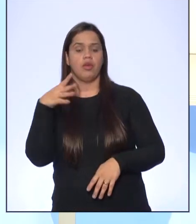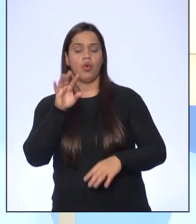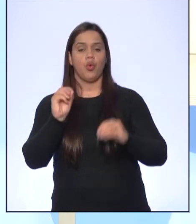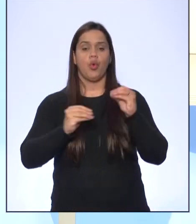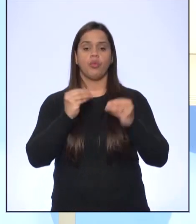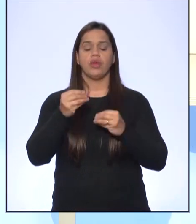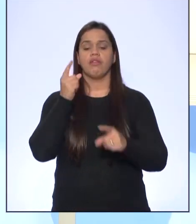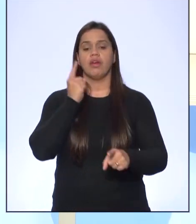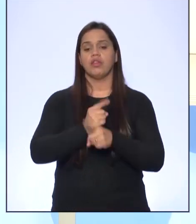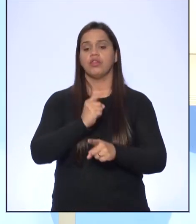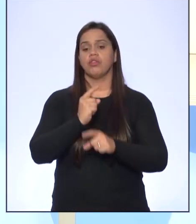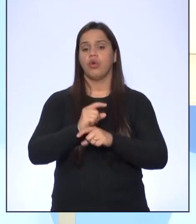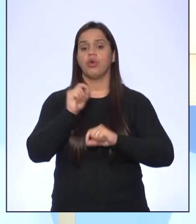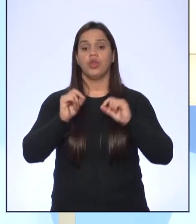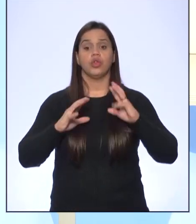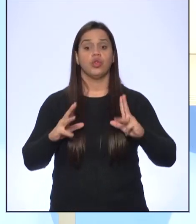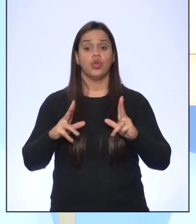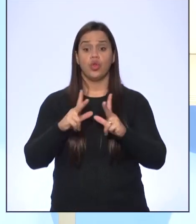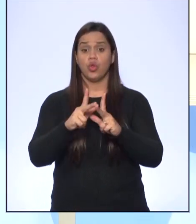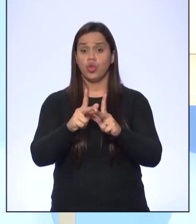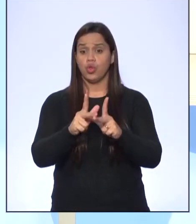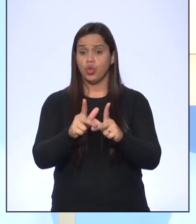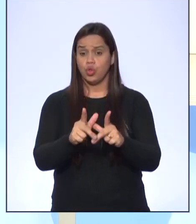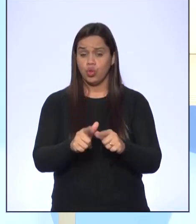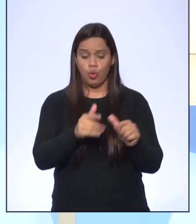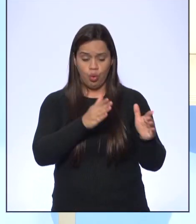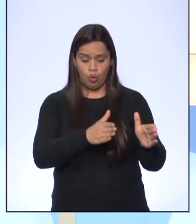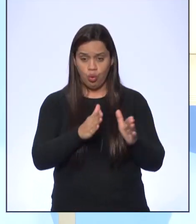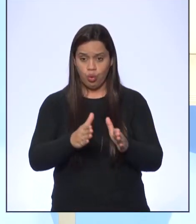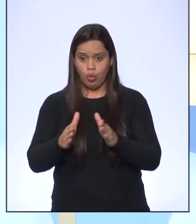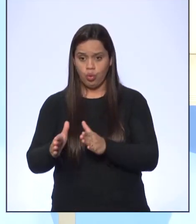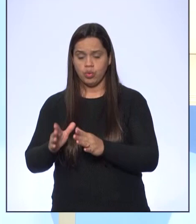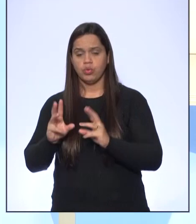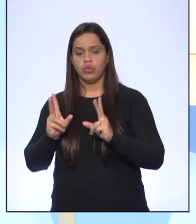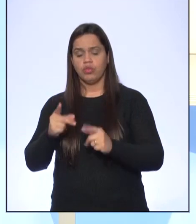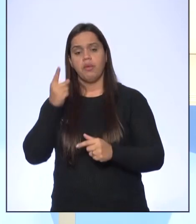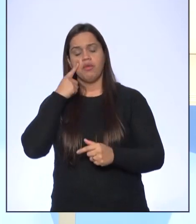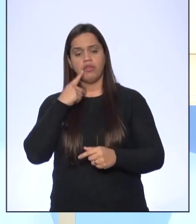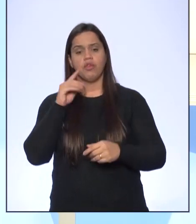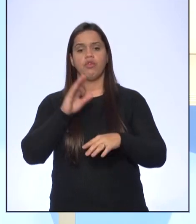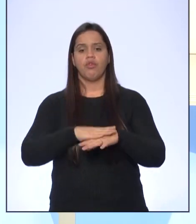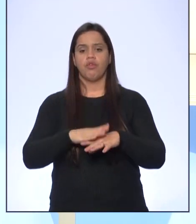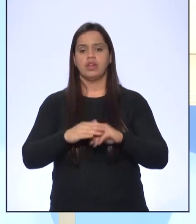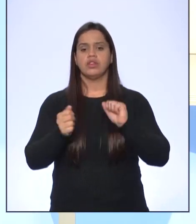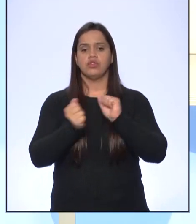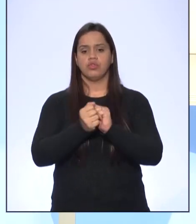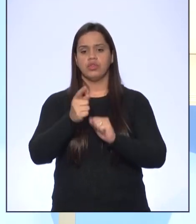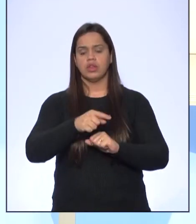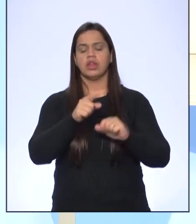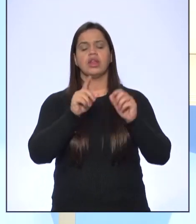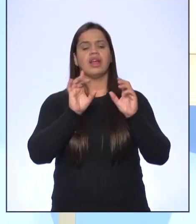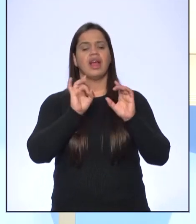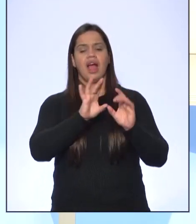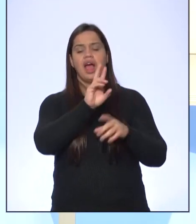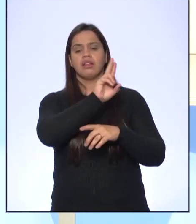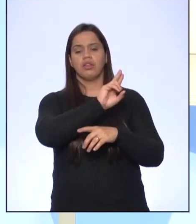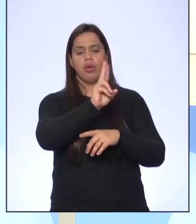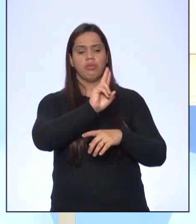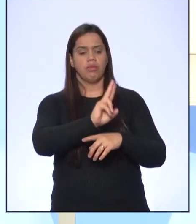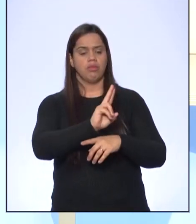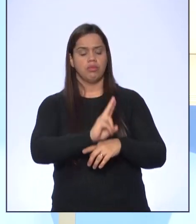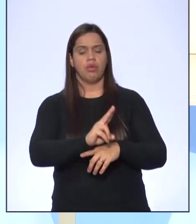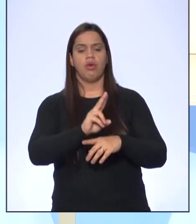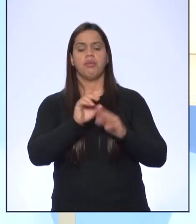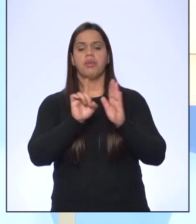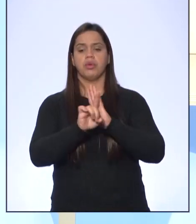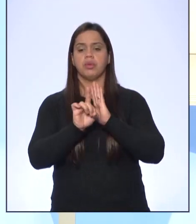vamos identificar toda a construção. Eu vou fazer o passo a passo com vocês, vou identificar termo por termo, questão por